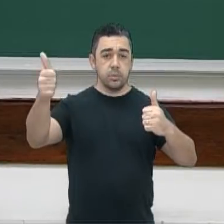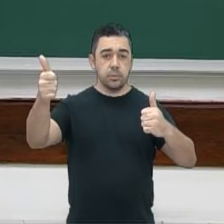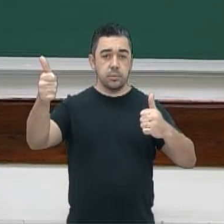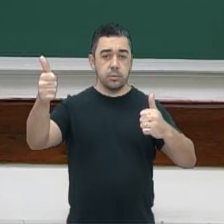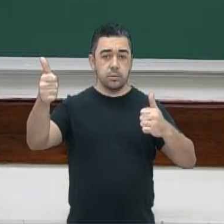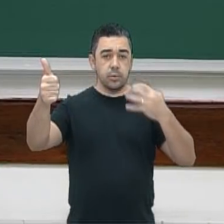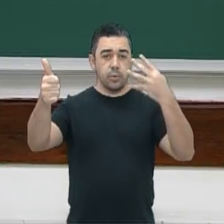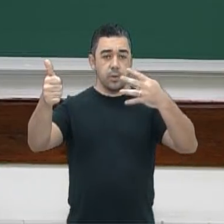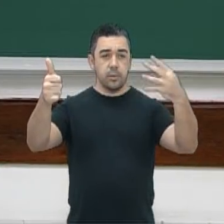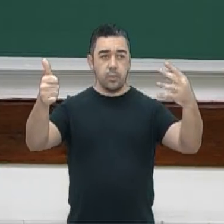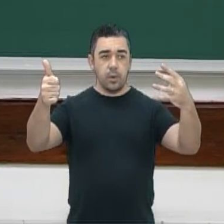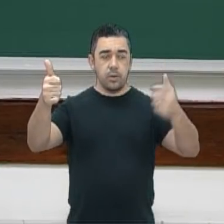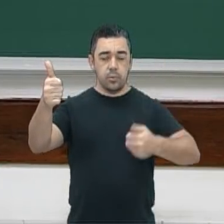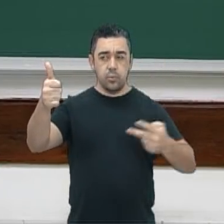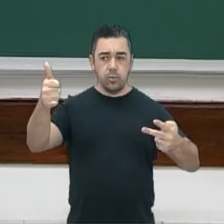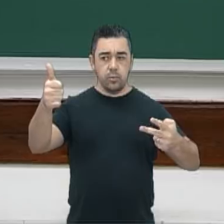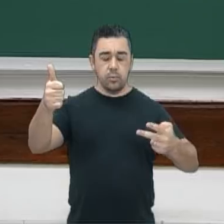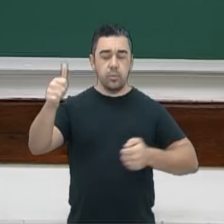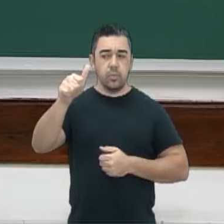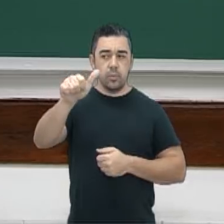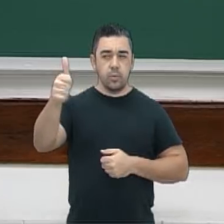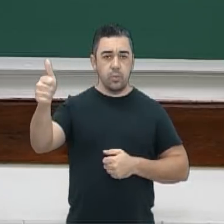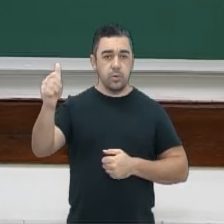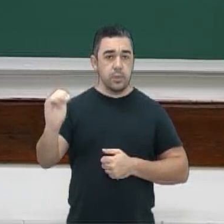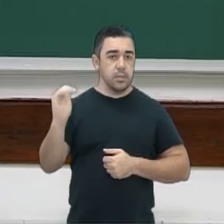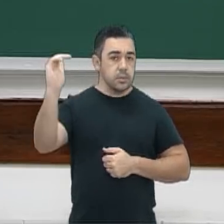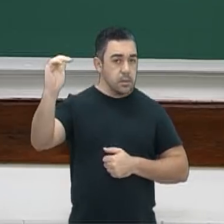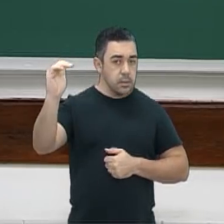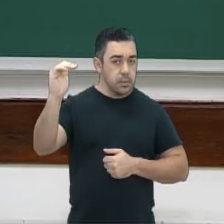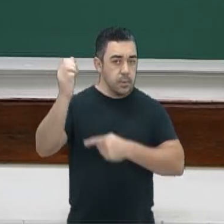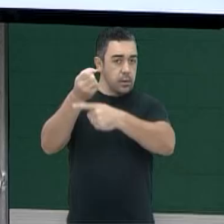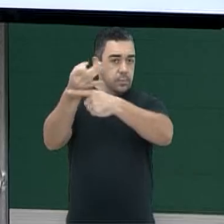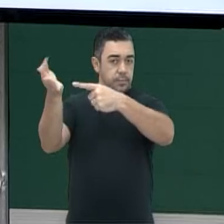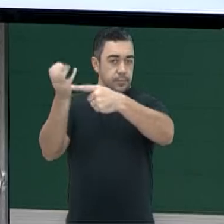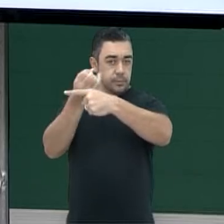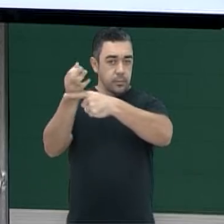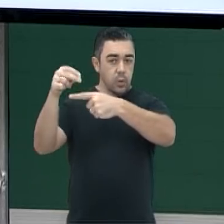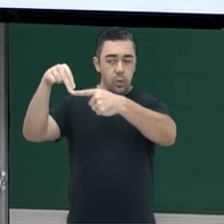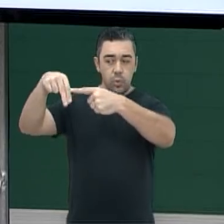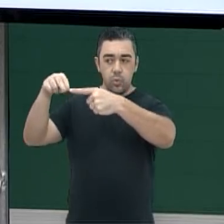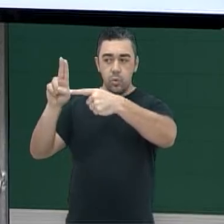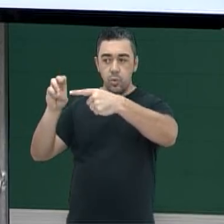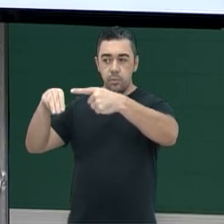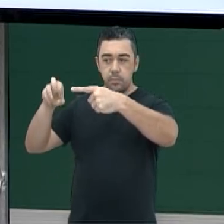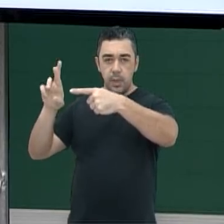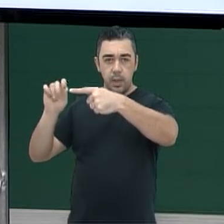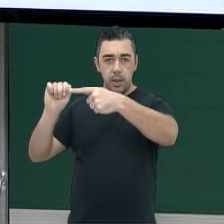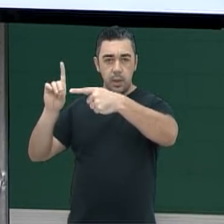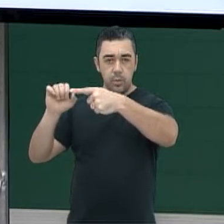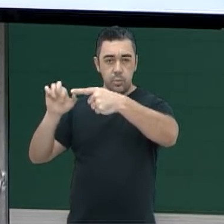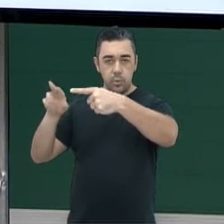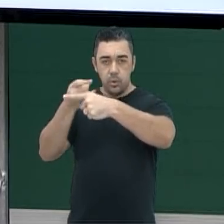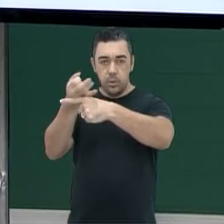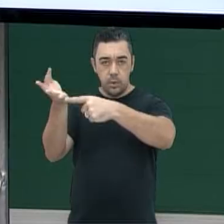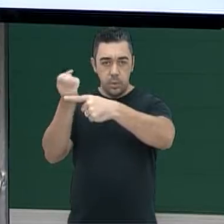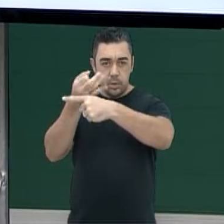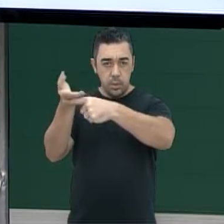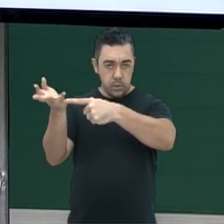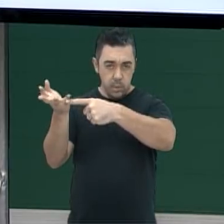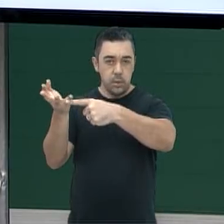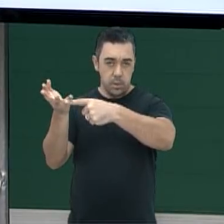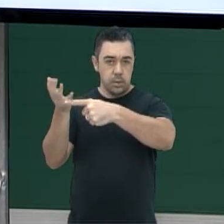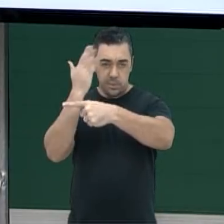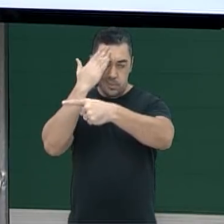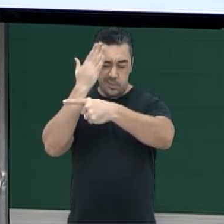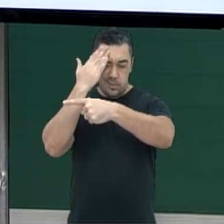11. Numerador, quem é o numerador? É o número que vai em cima. O que é o número que vai em cima? É a quantidade que